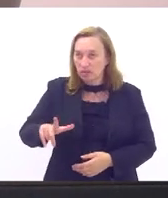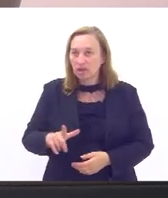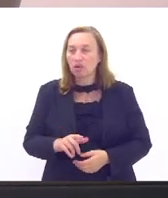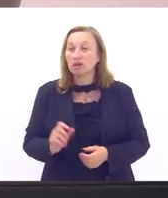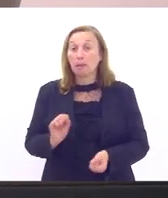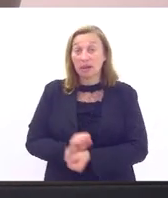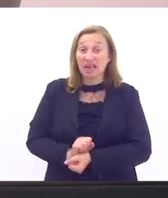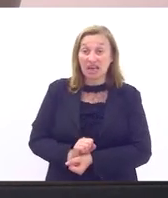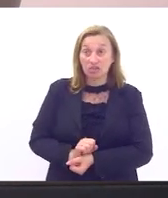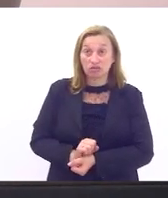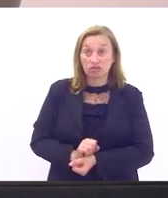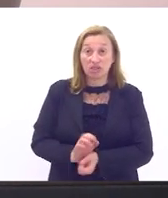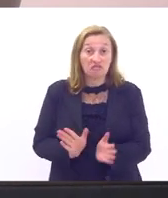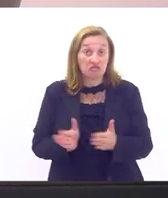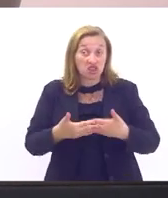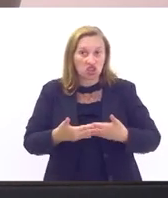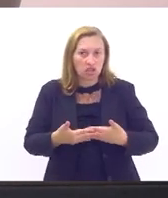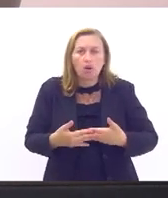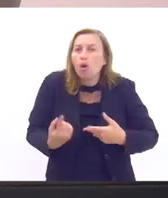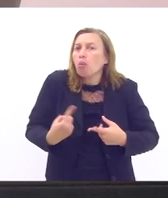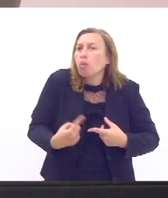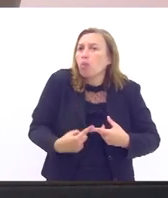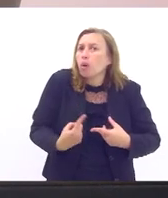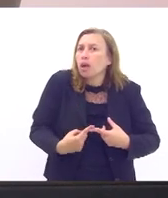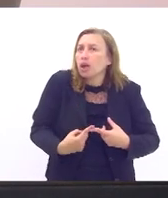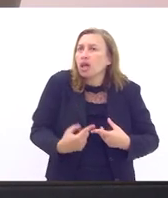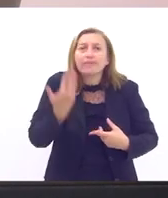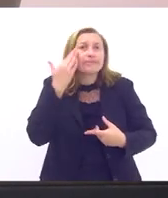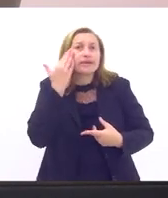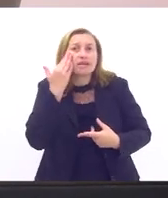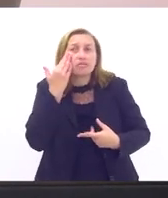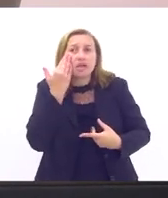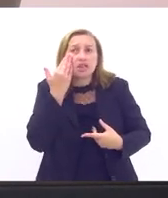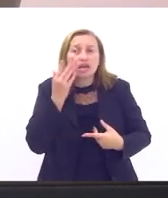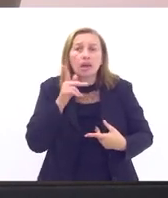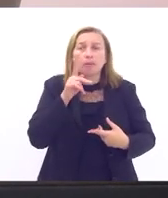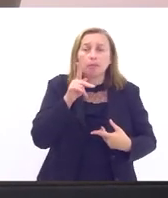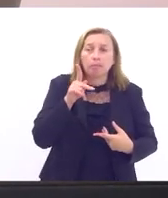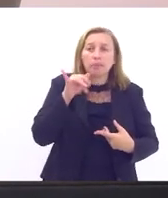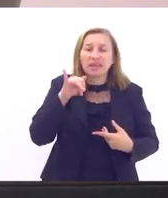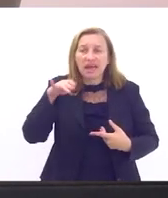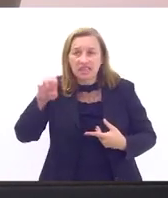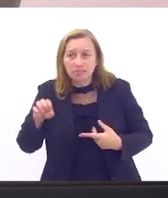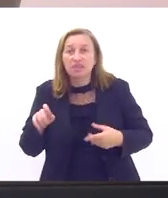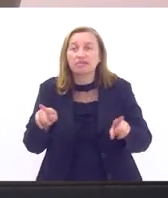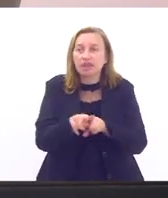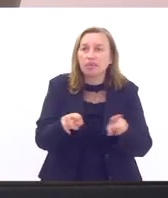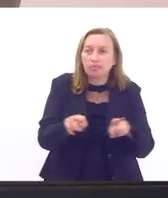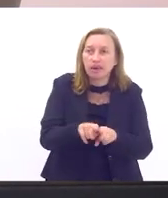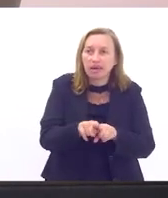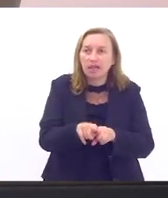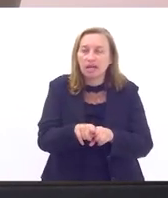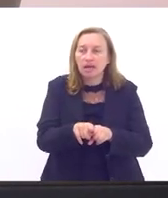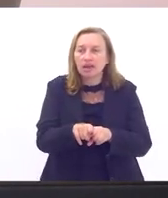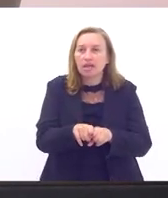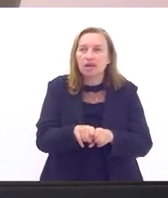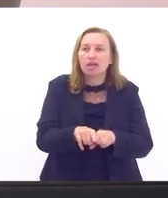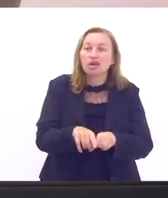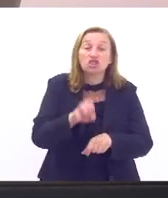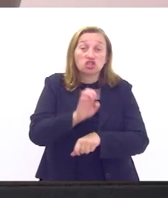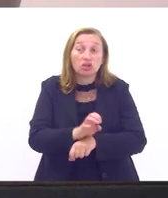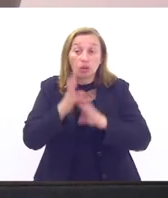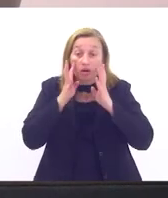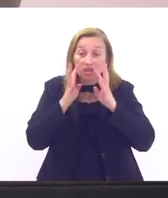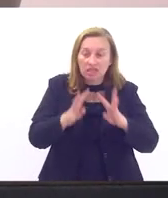parado, né, porque chegou-se ao entendimento de que a PNASP é também composta pelo nível estadual de atenção